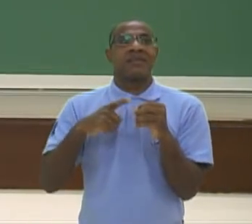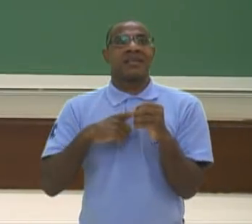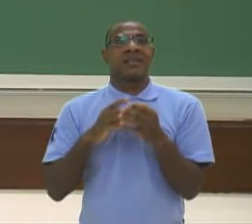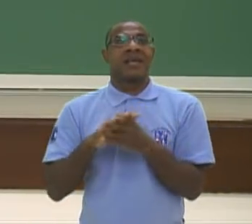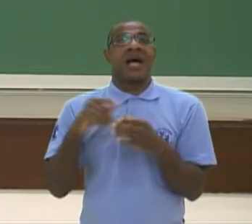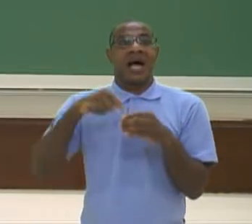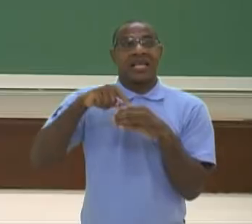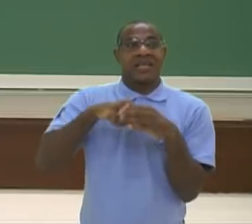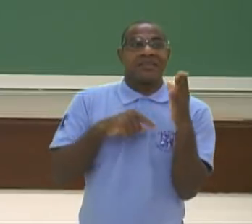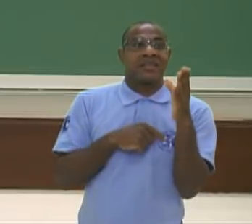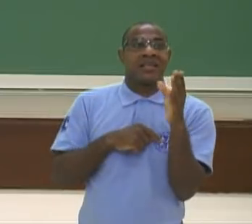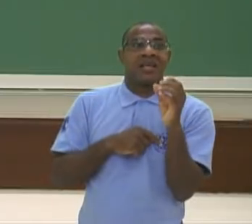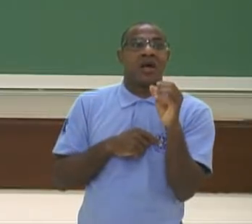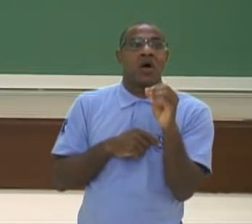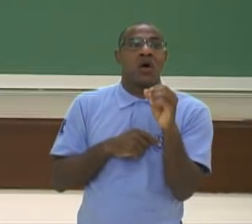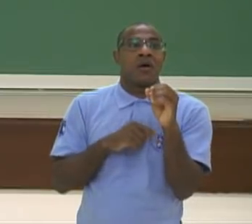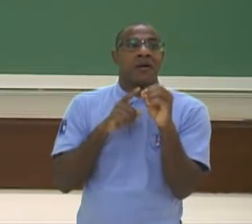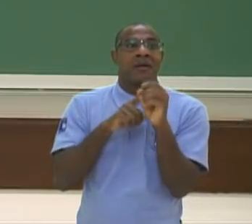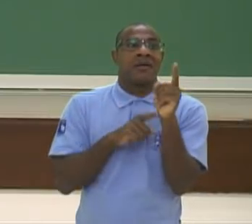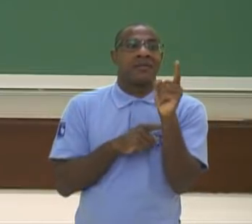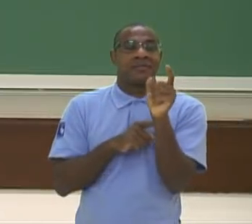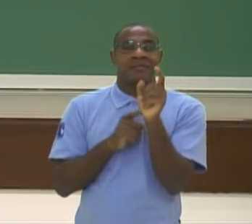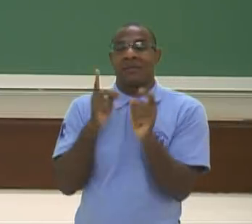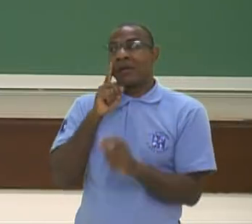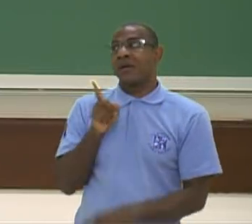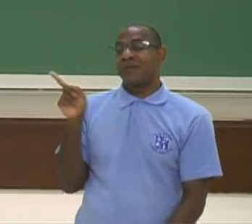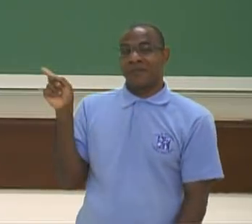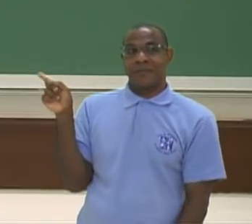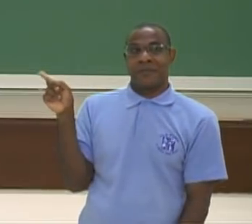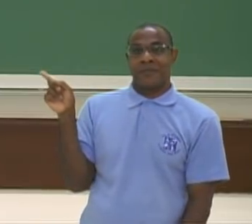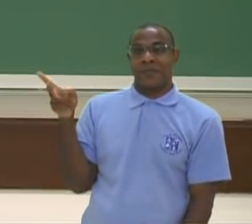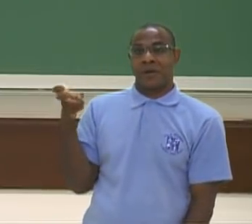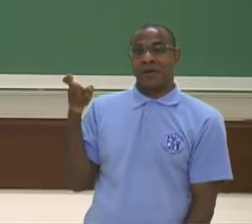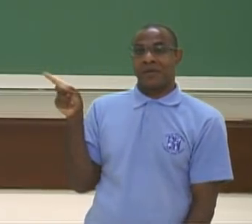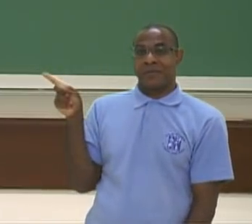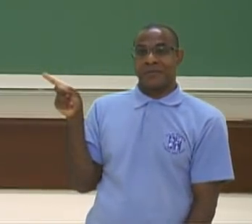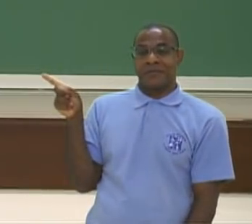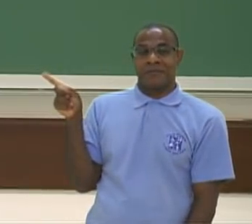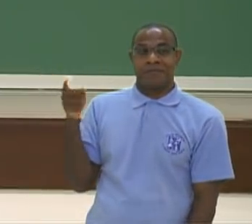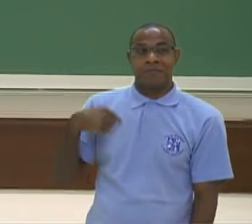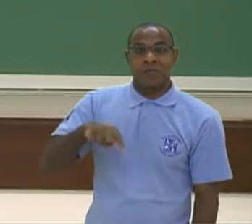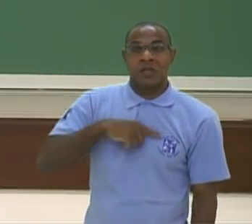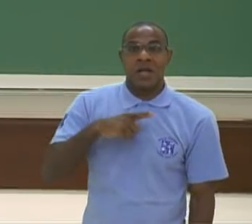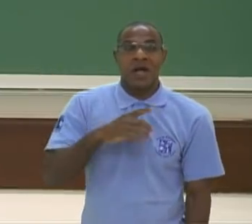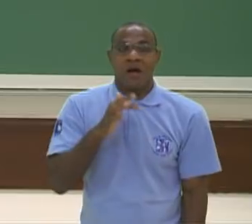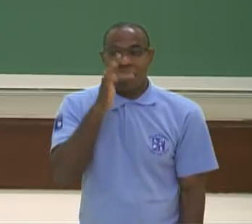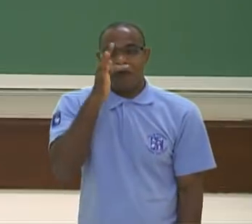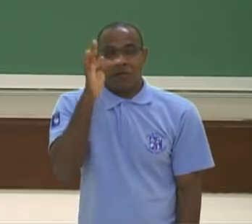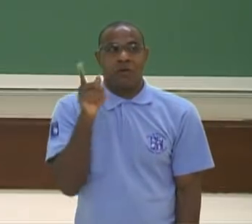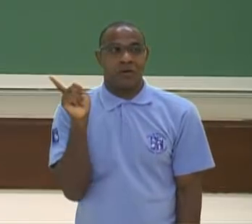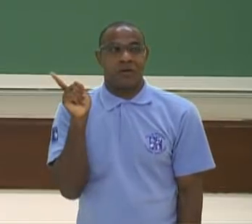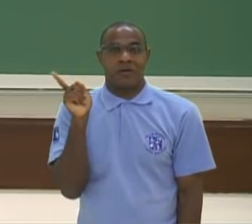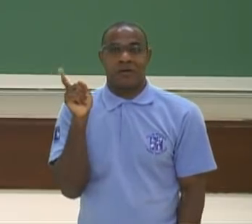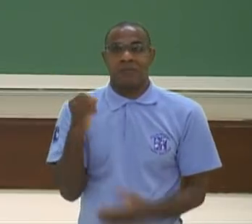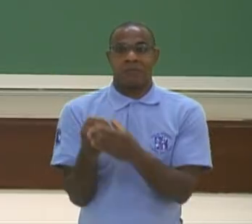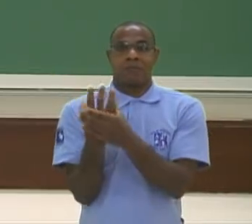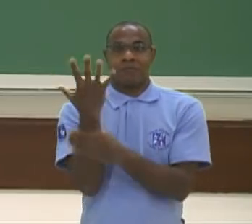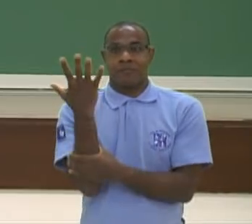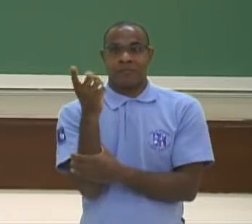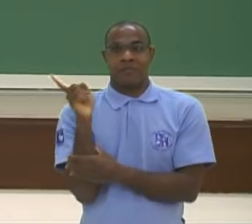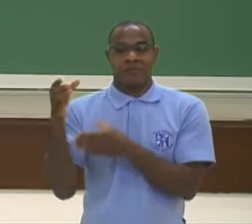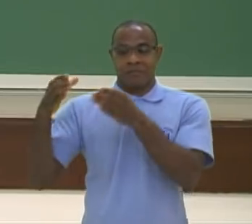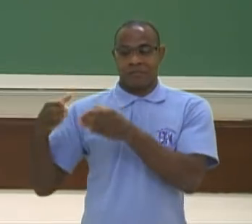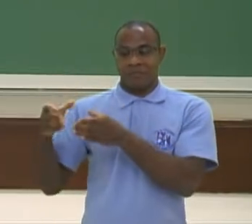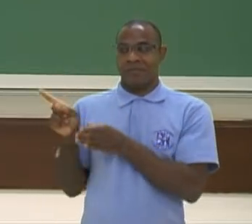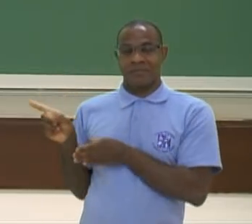pólen. Se vocês observarem, tanto na imagem que tem aqui na tela, quanto na nossa flor que está aqui nos acompanhando na aula de hoje, nós